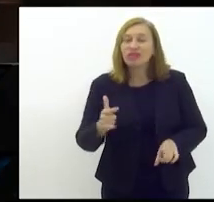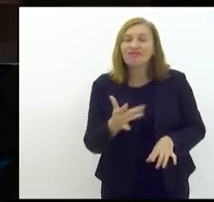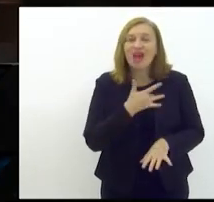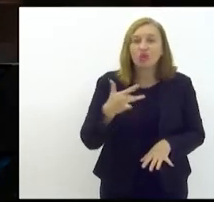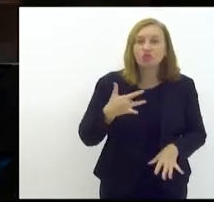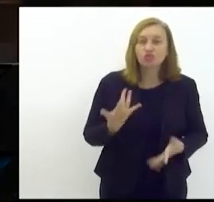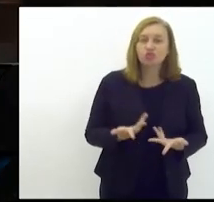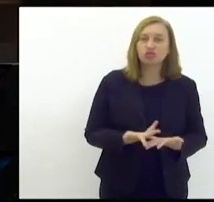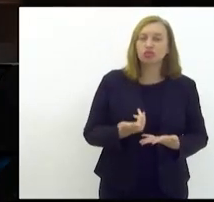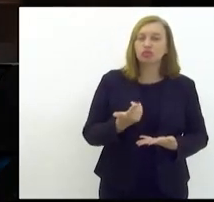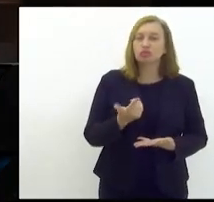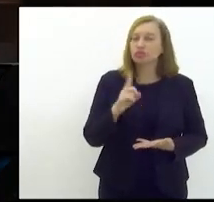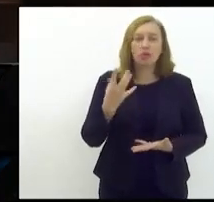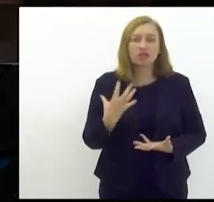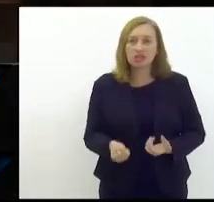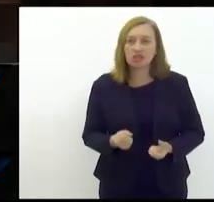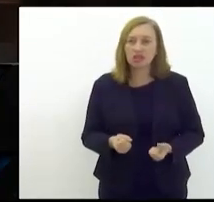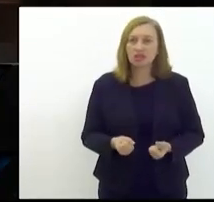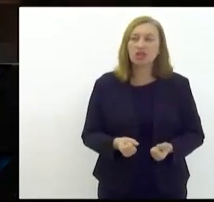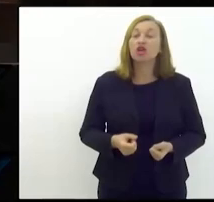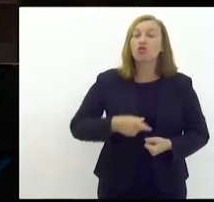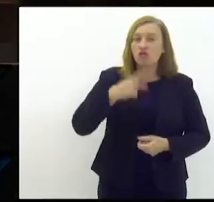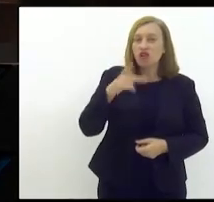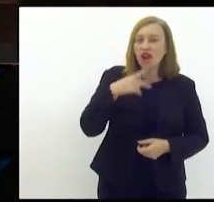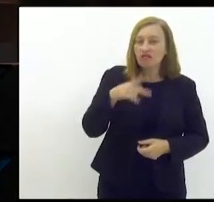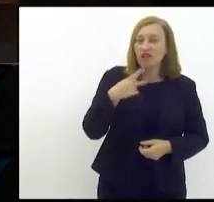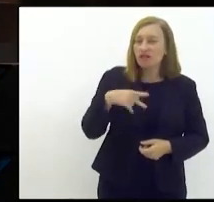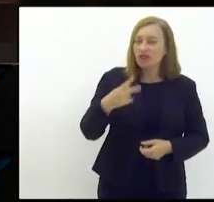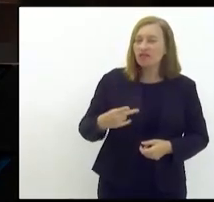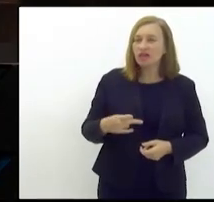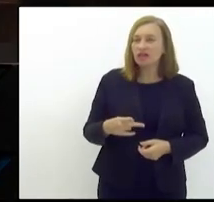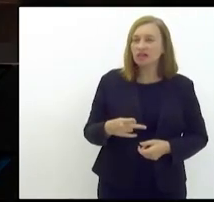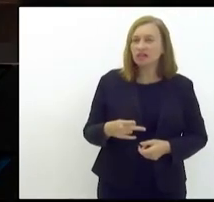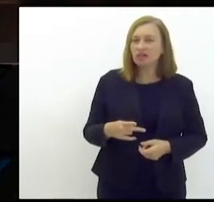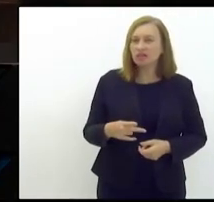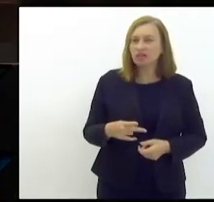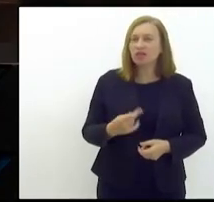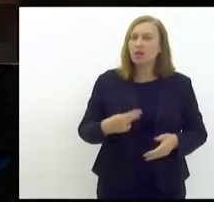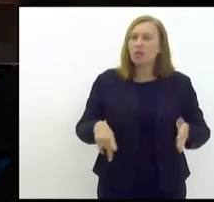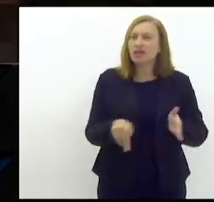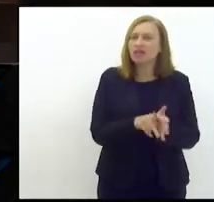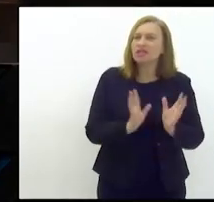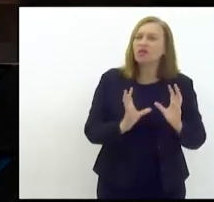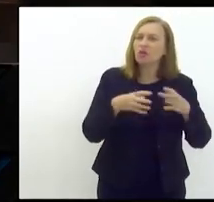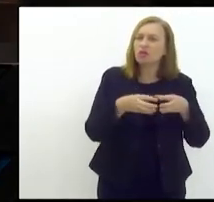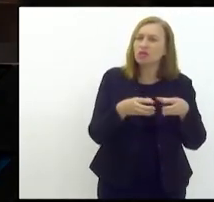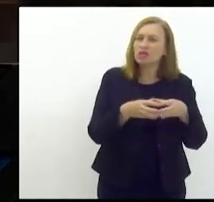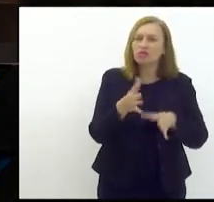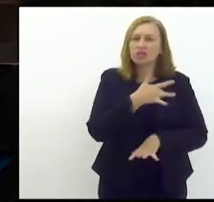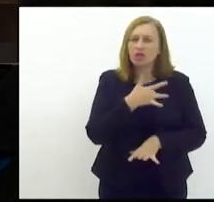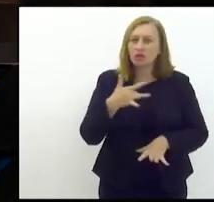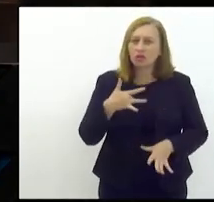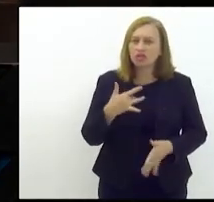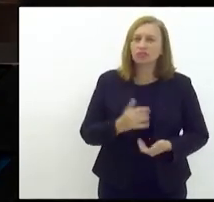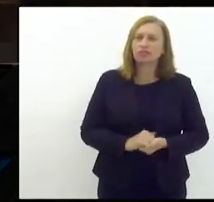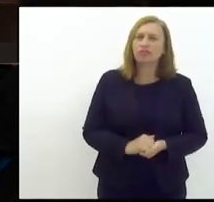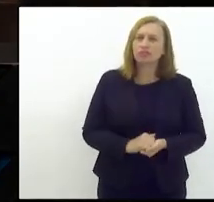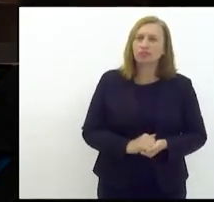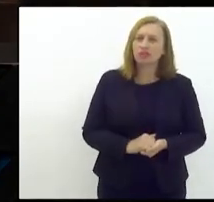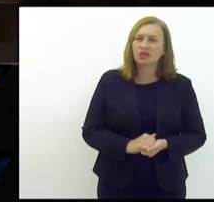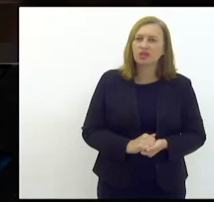é inaceitável e eu vou bater nessa tecla como membro da comissão de saúde